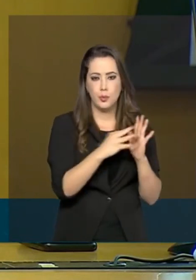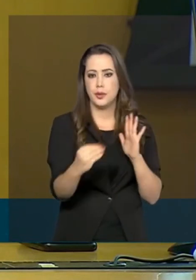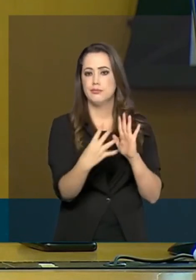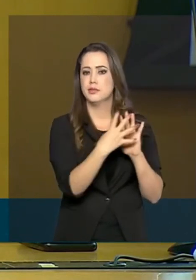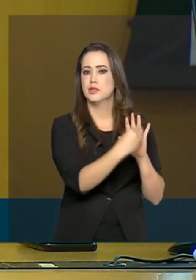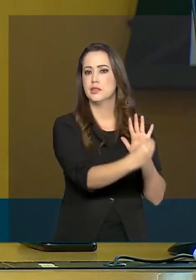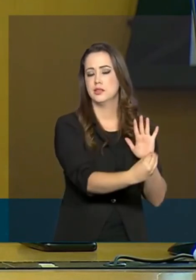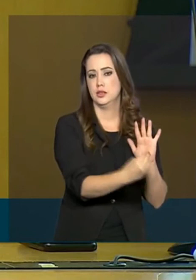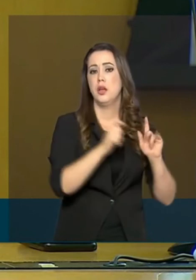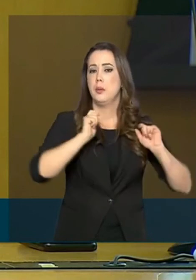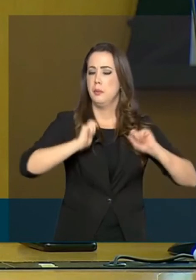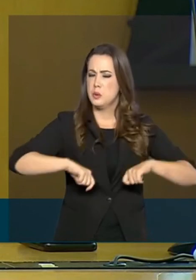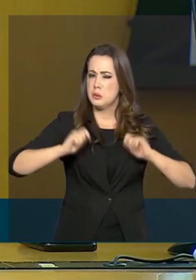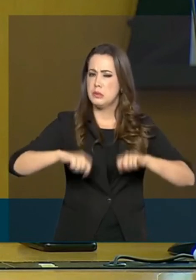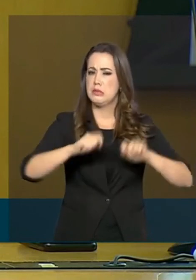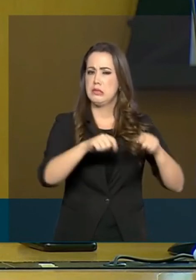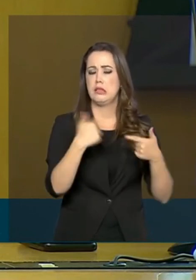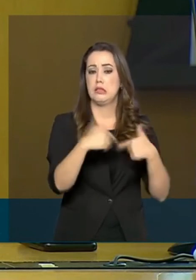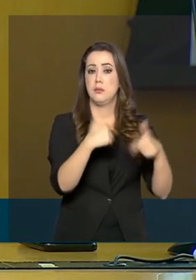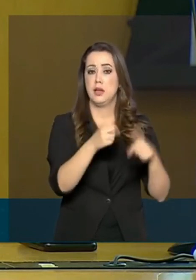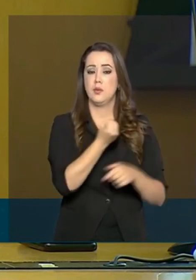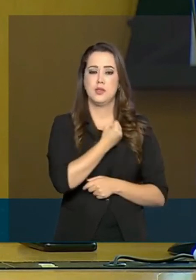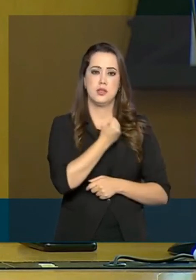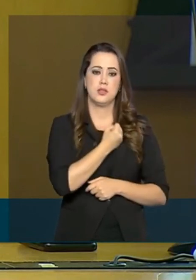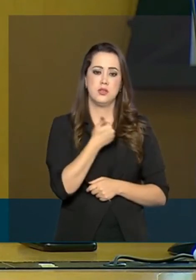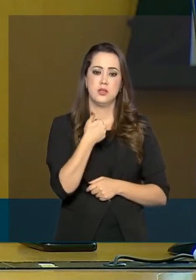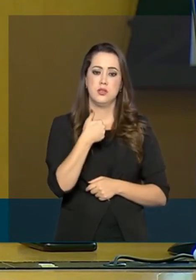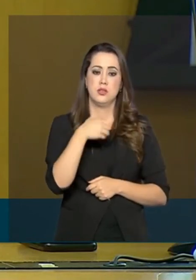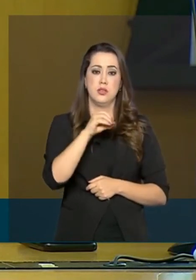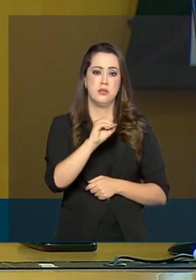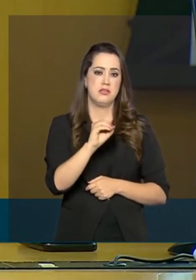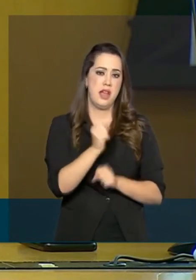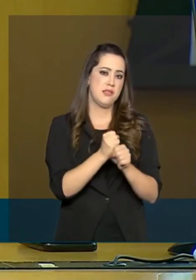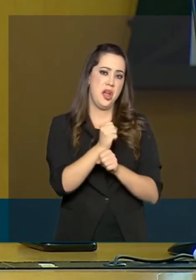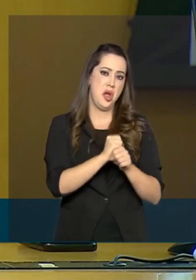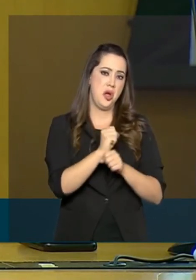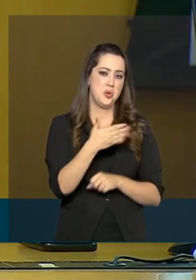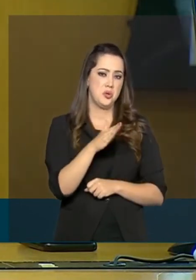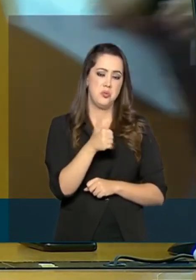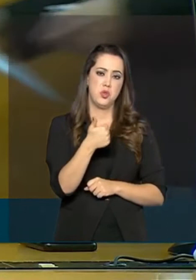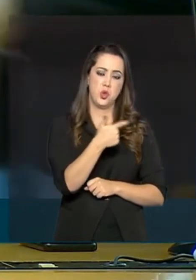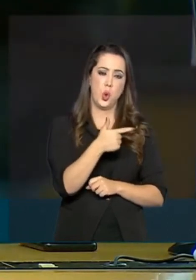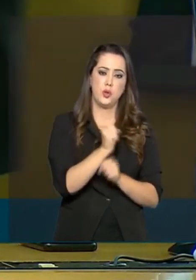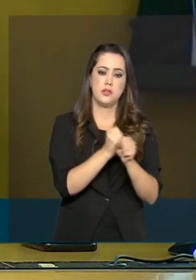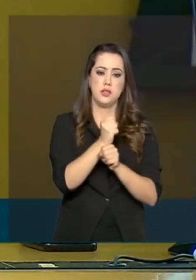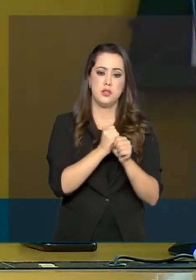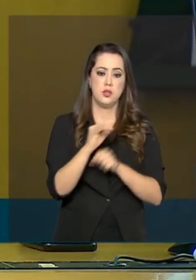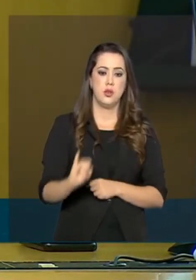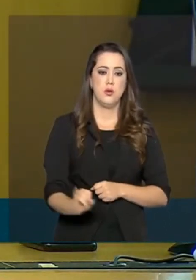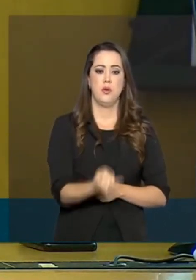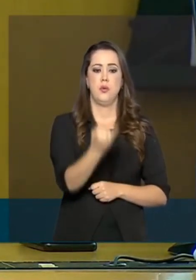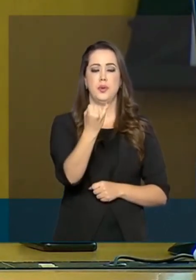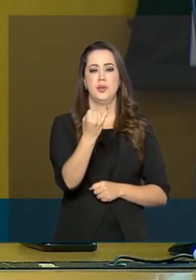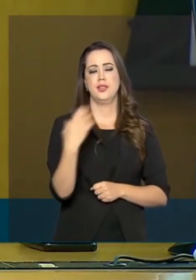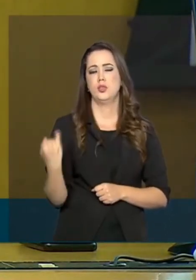pesquisa, ela vai dar condições aí de trabalhar com esses dados durante 10, 12 anos. Foi uma oportunidade